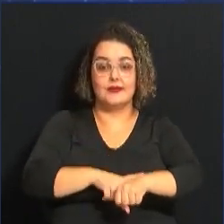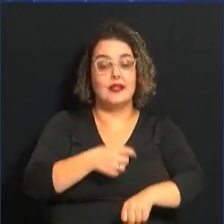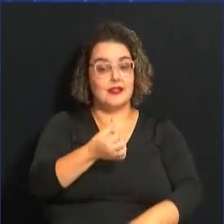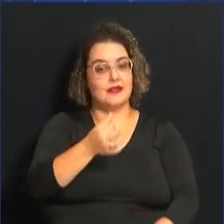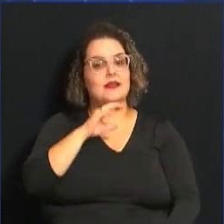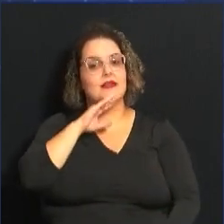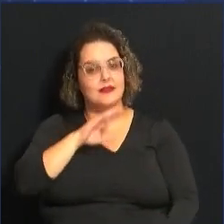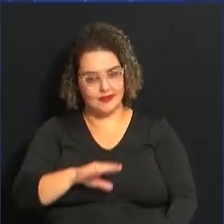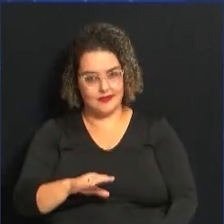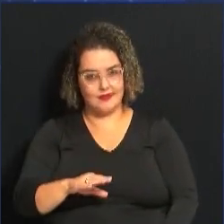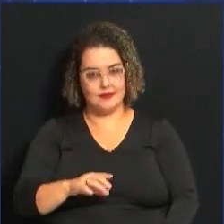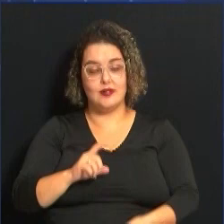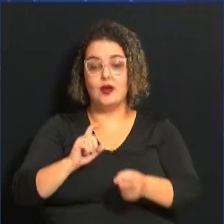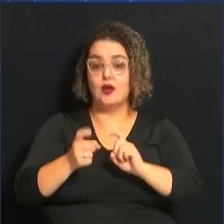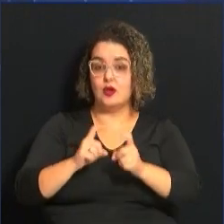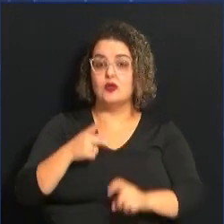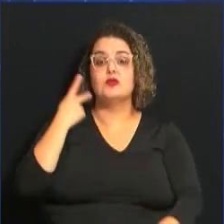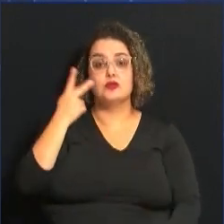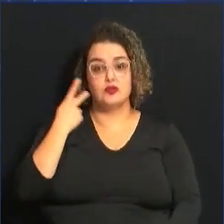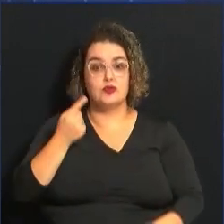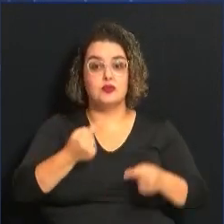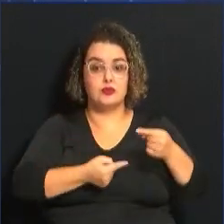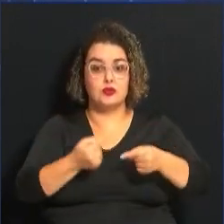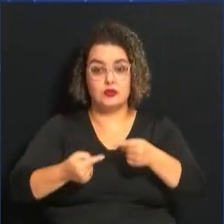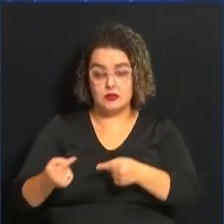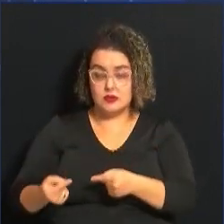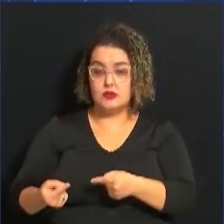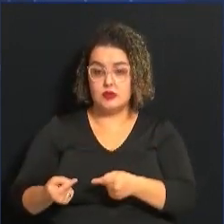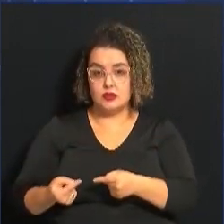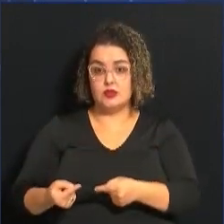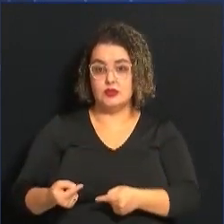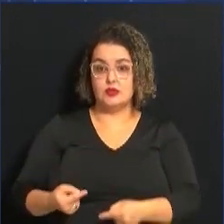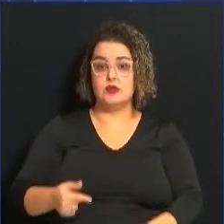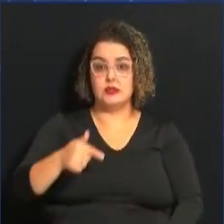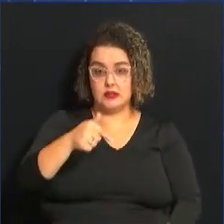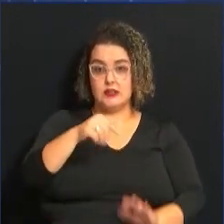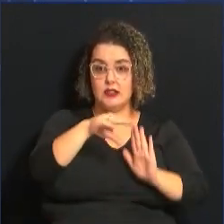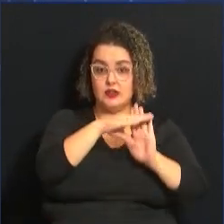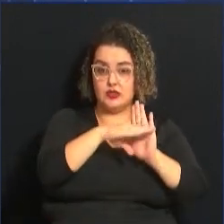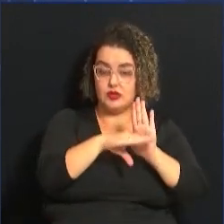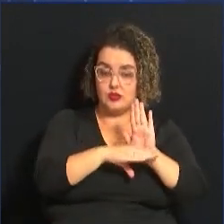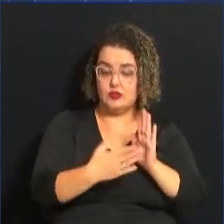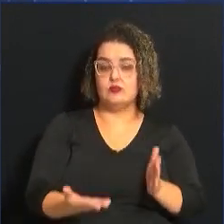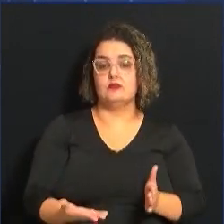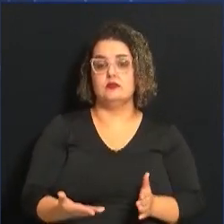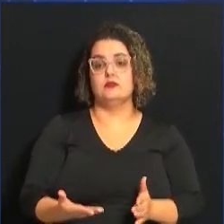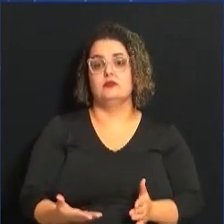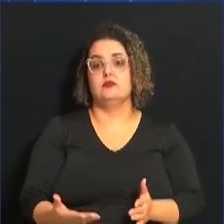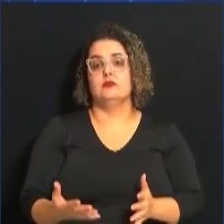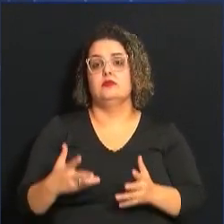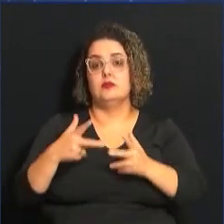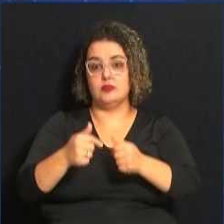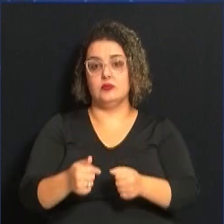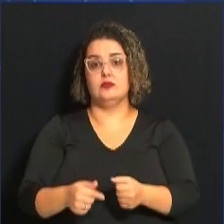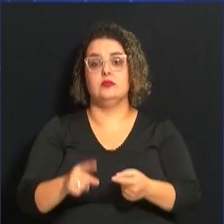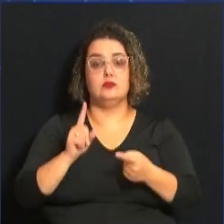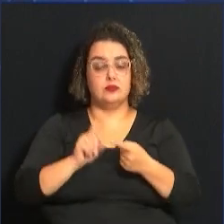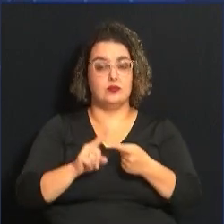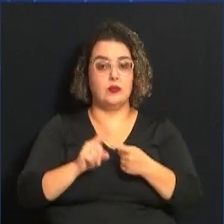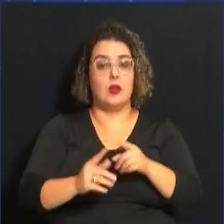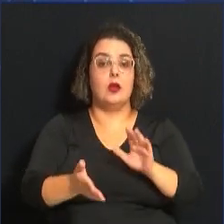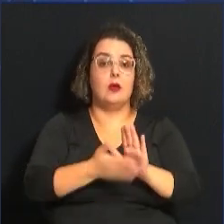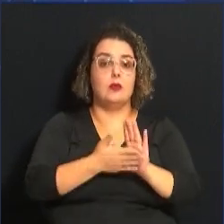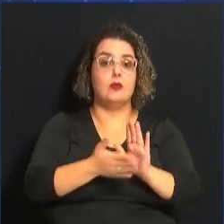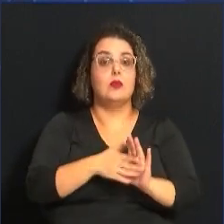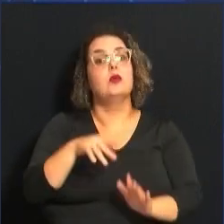tarde, os vereadores vão discutir e votar 7 projetos. Entre eles está a proposta do